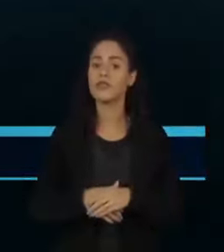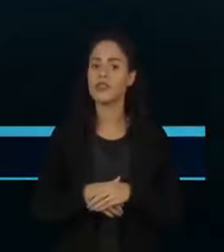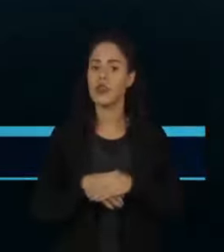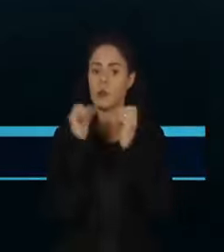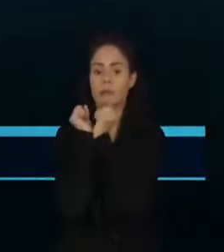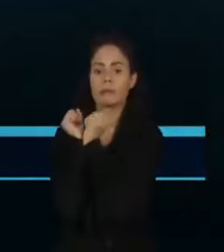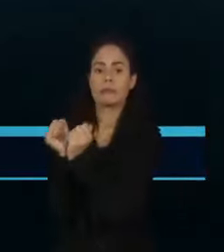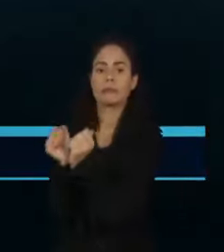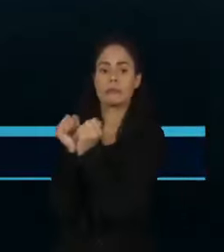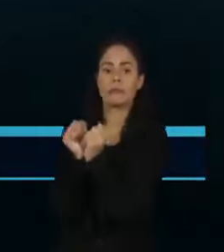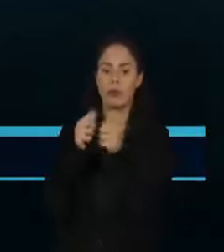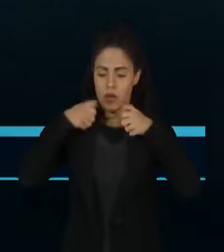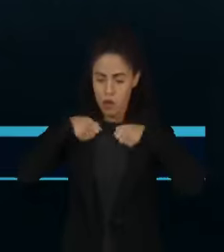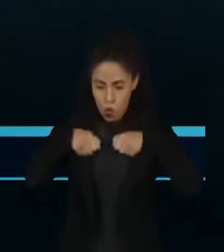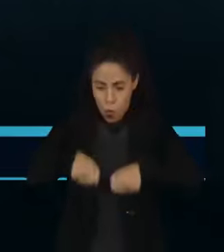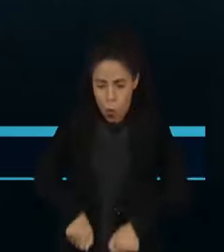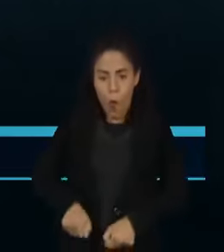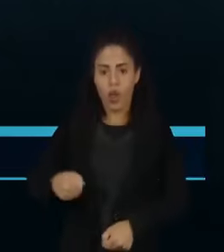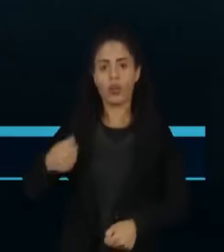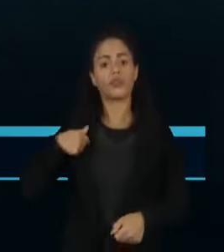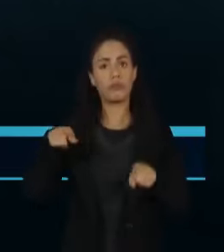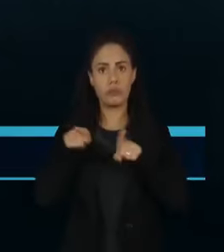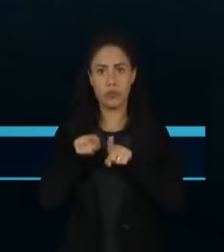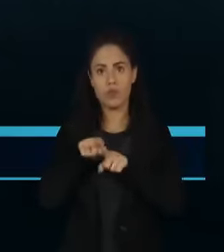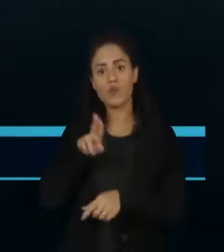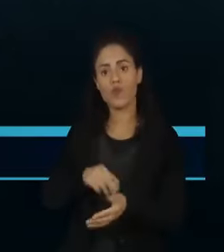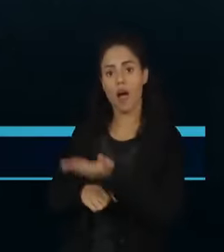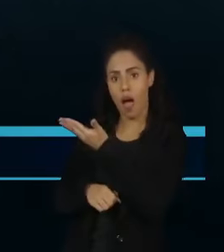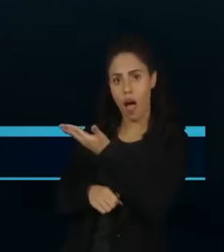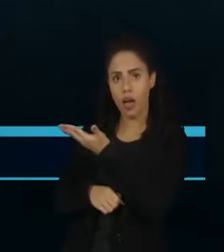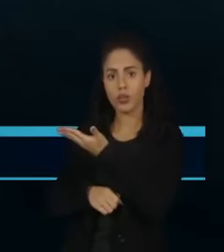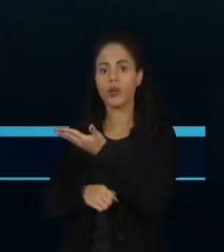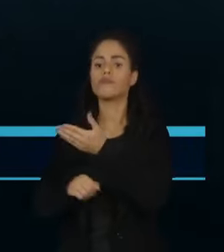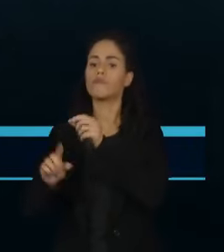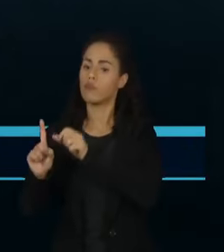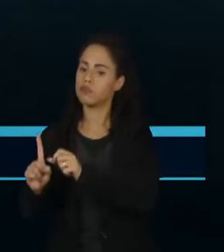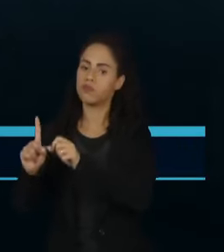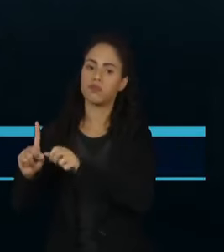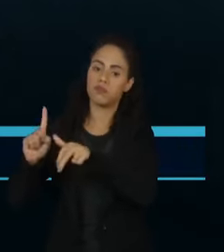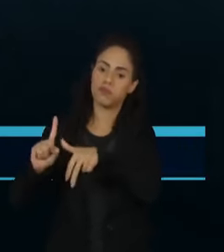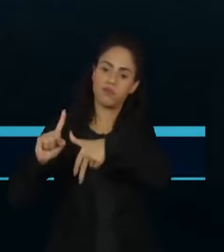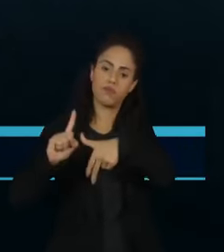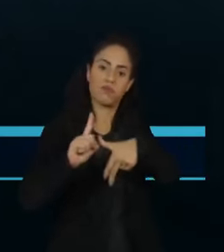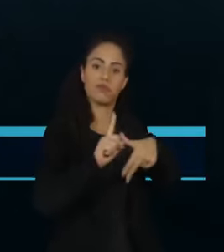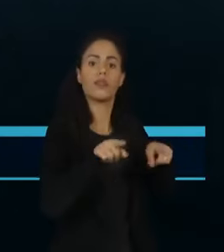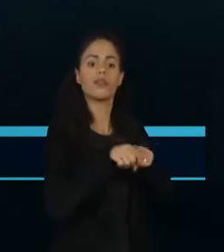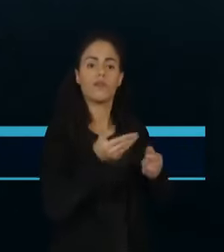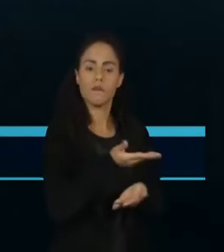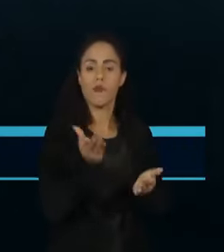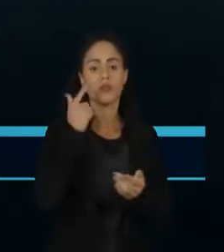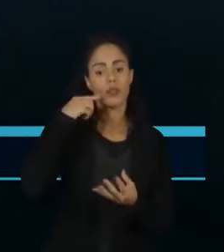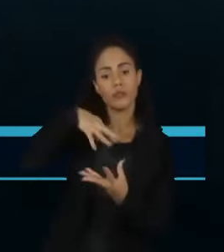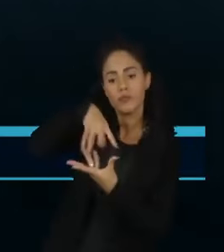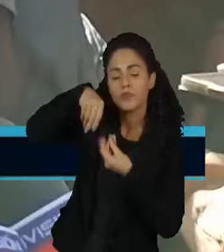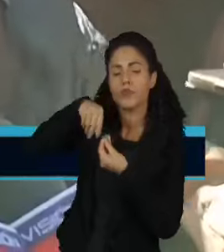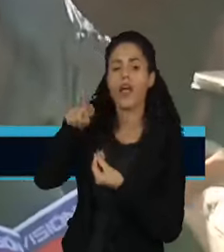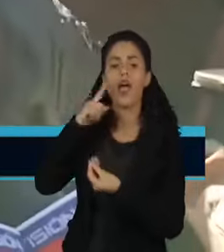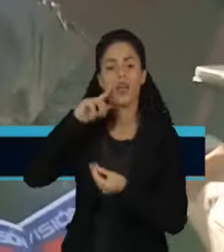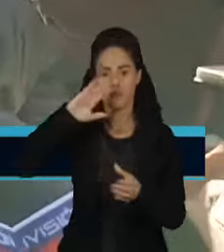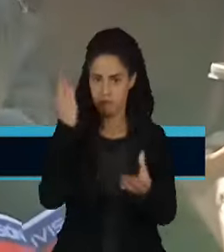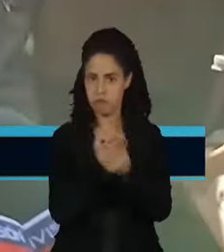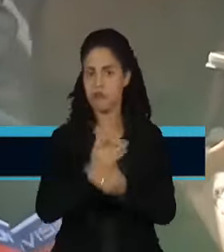Algemado e com colete à prova de balas, Juan Zúñiga foi conduzido por dois soldados e apresentado à imprensa. Ele vai responder